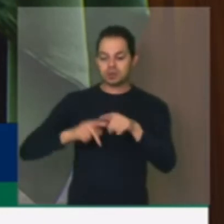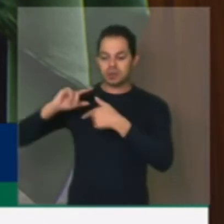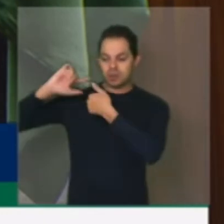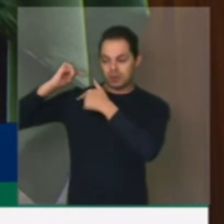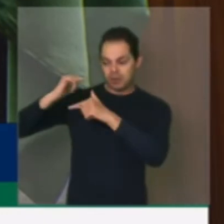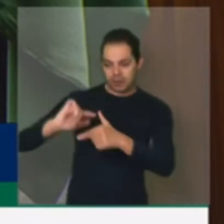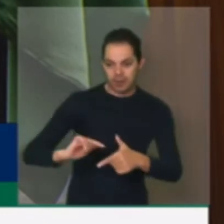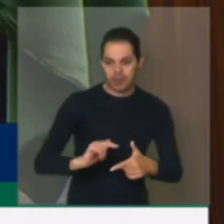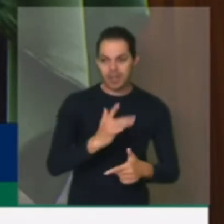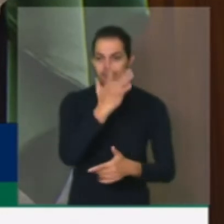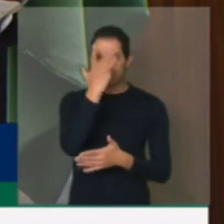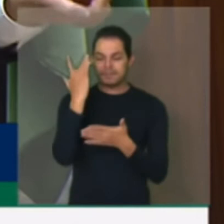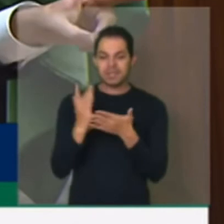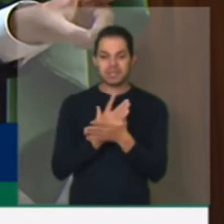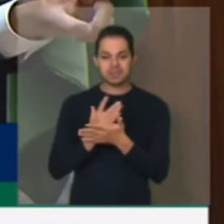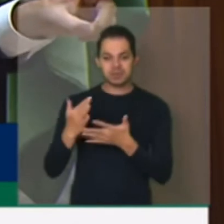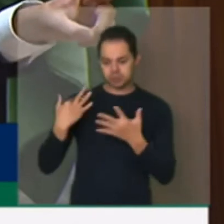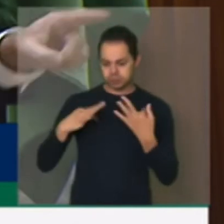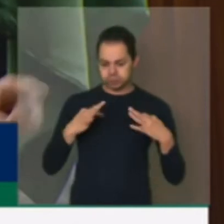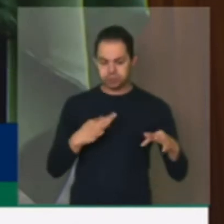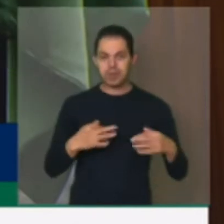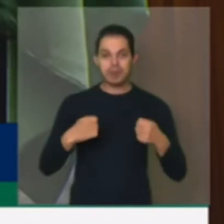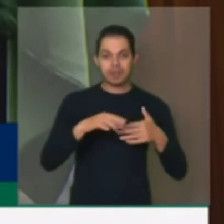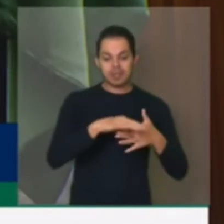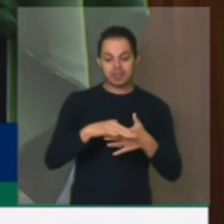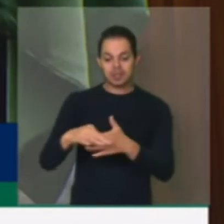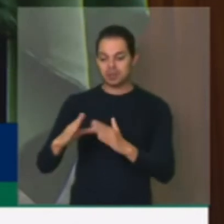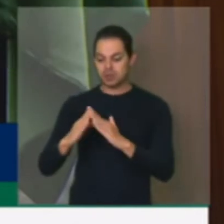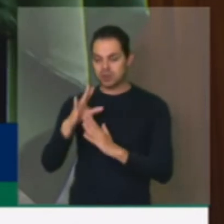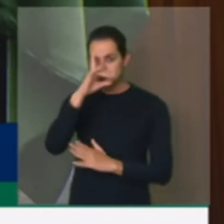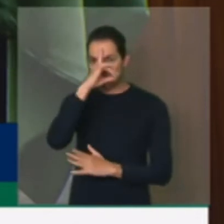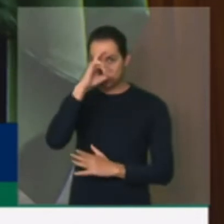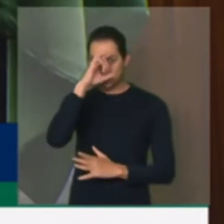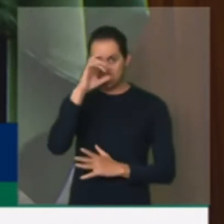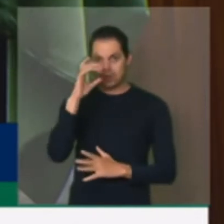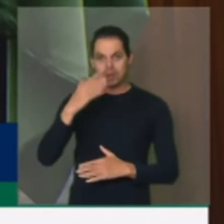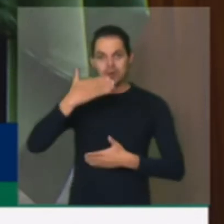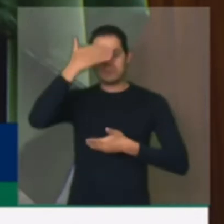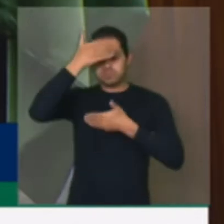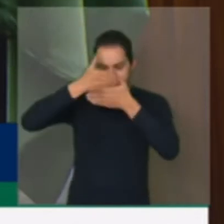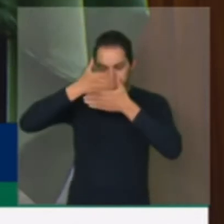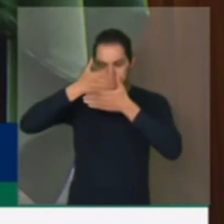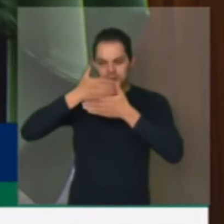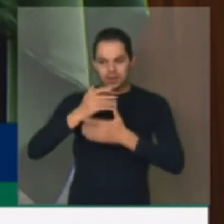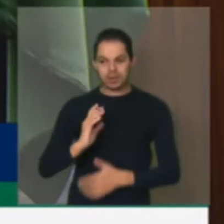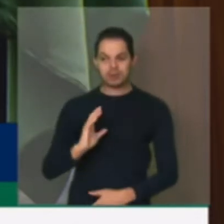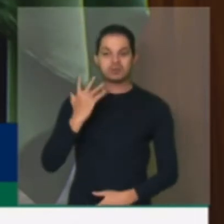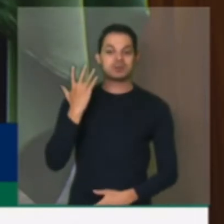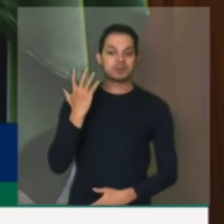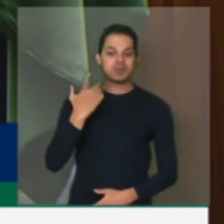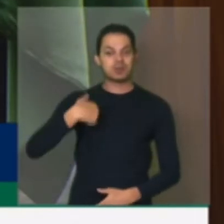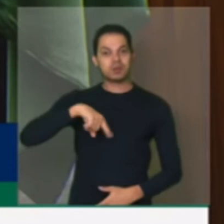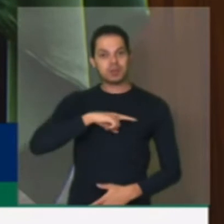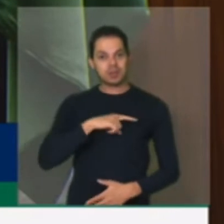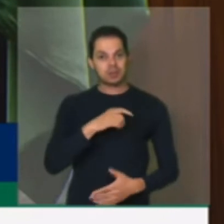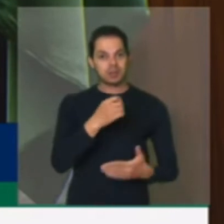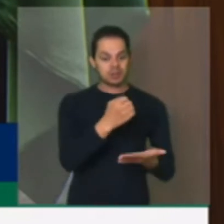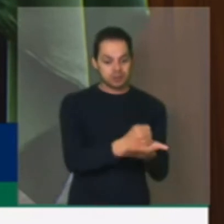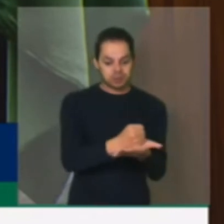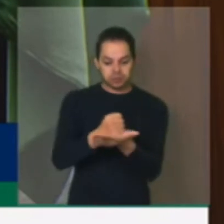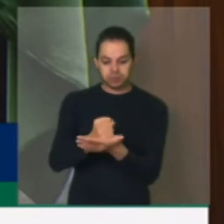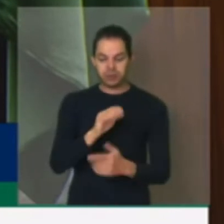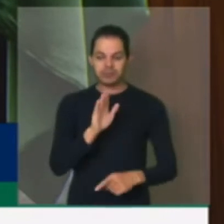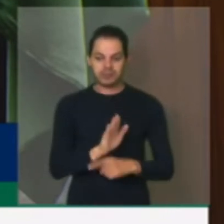feridos, um deles foi ao hospital, estava desacordado, foi o que nós fomos socorrer, onde nós, contra